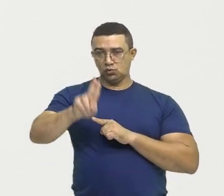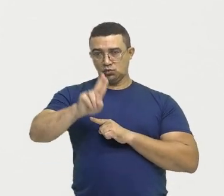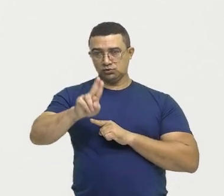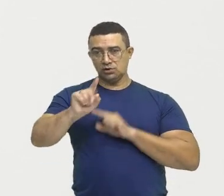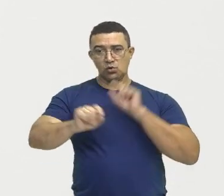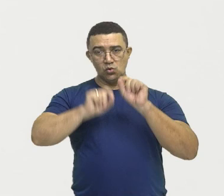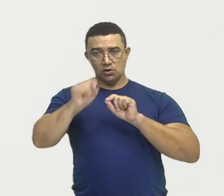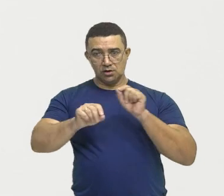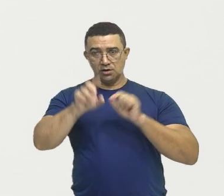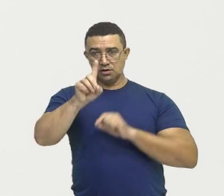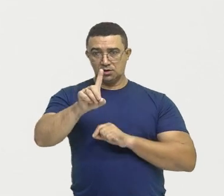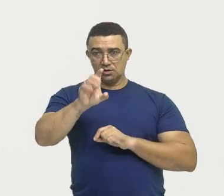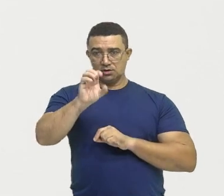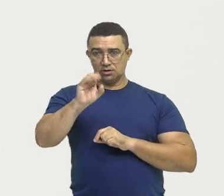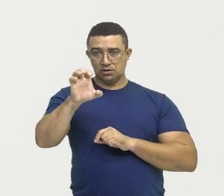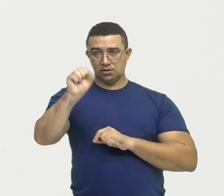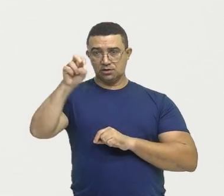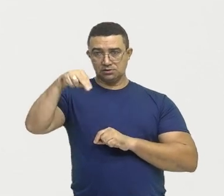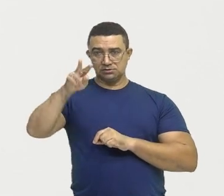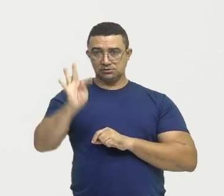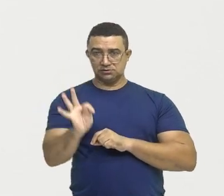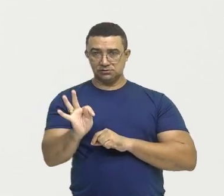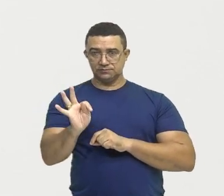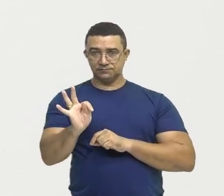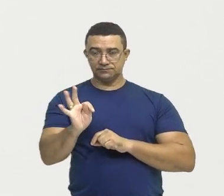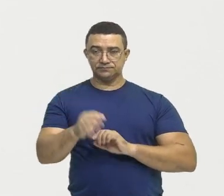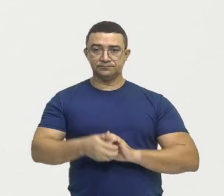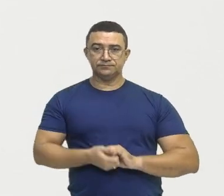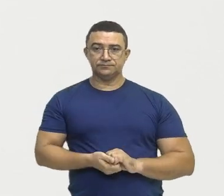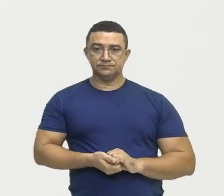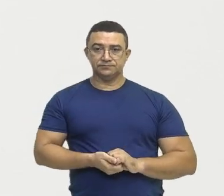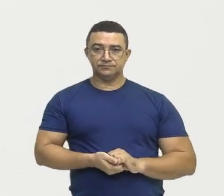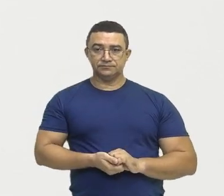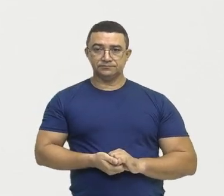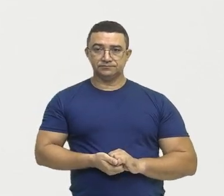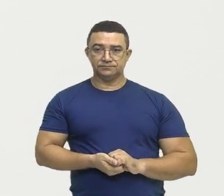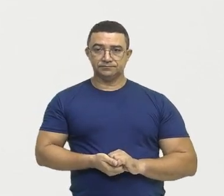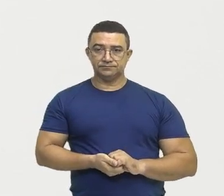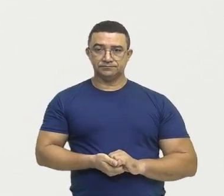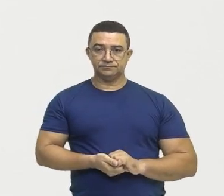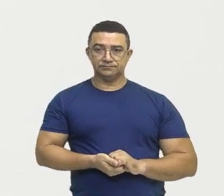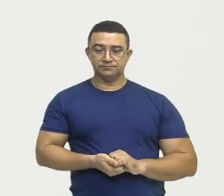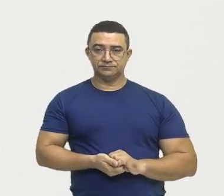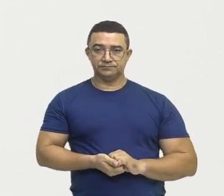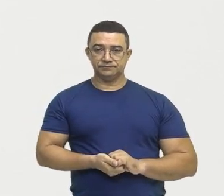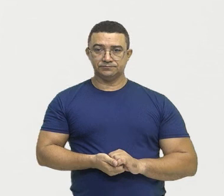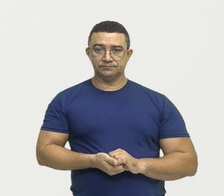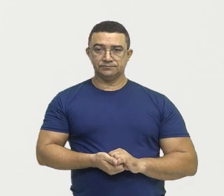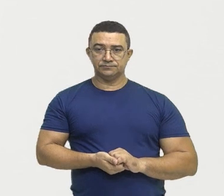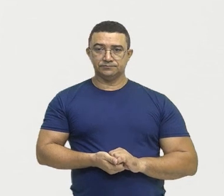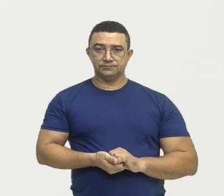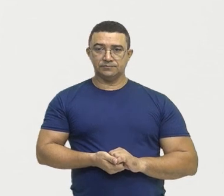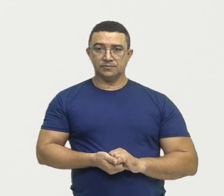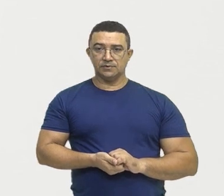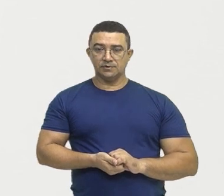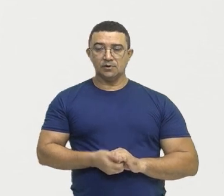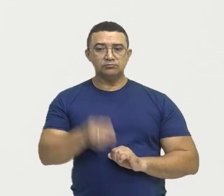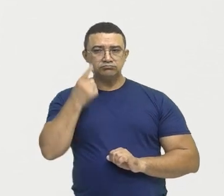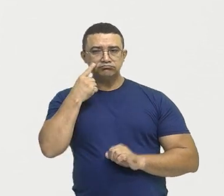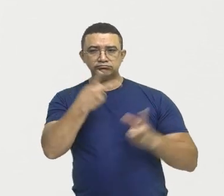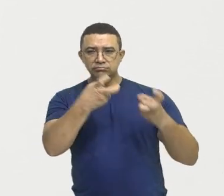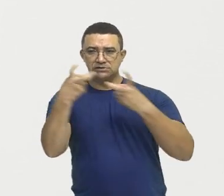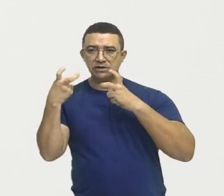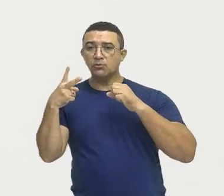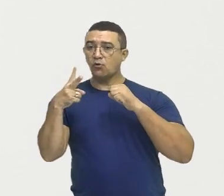utilizamos, então, a fórmula negativa do does mais not, ou então a forma abreviada doesn't. Tá certo, gente? Repare que o verbo